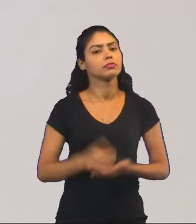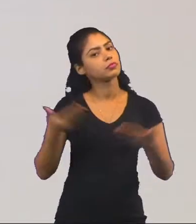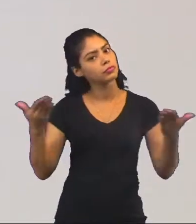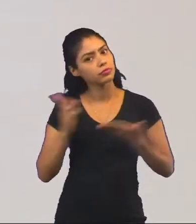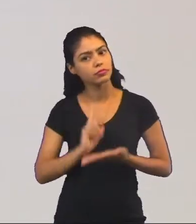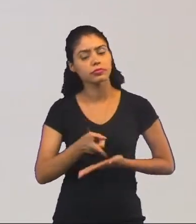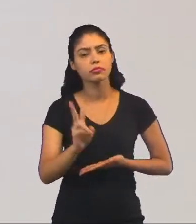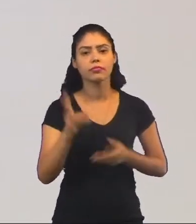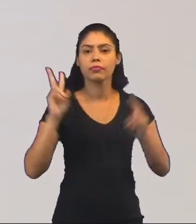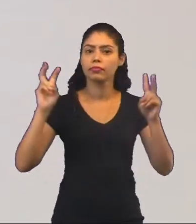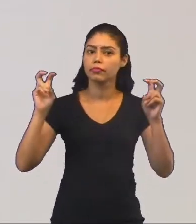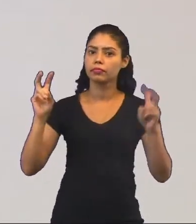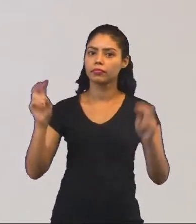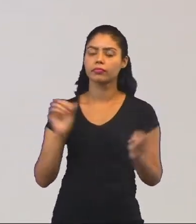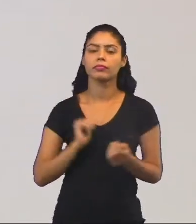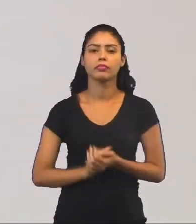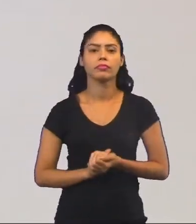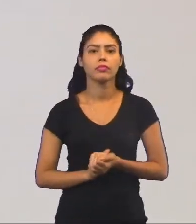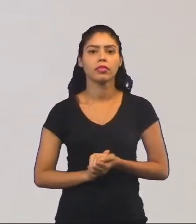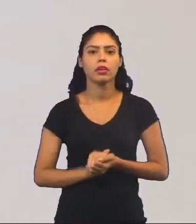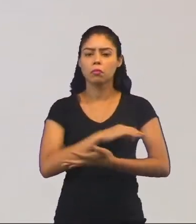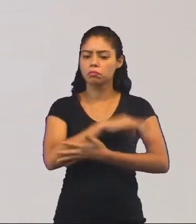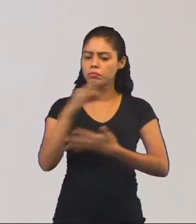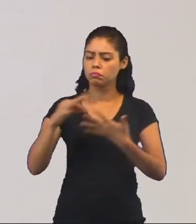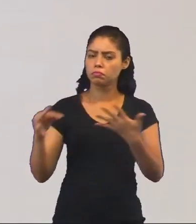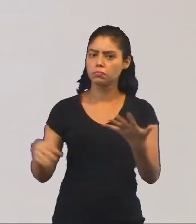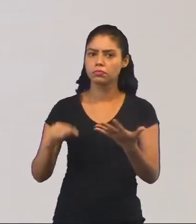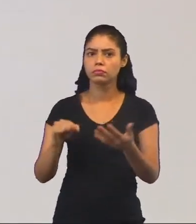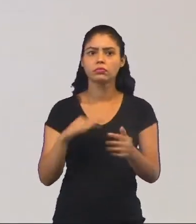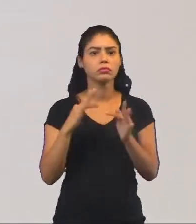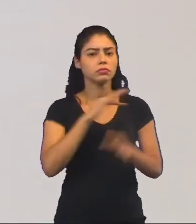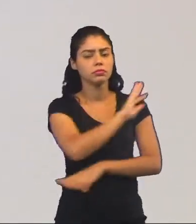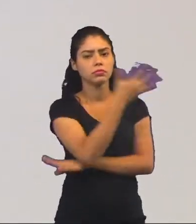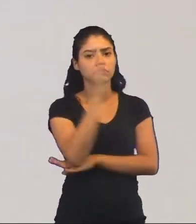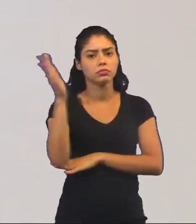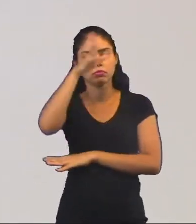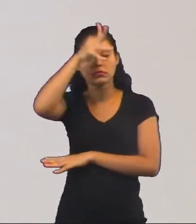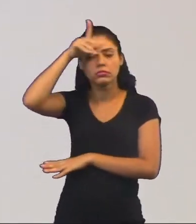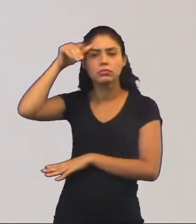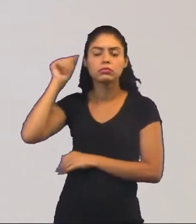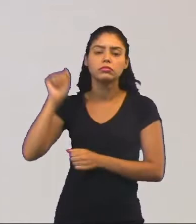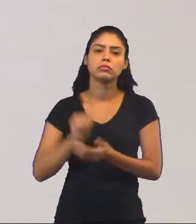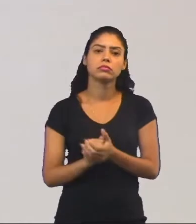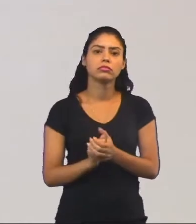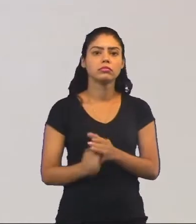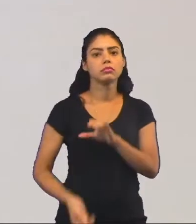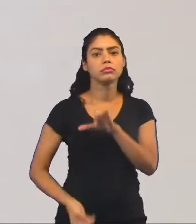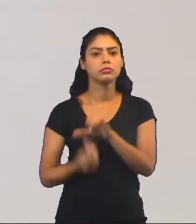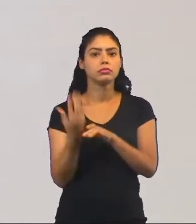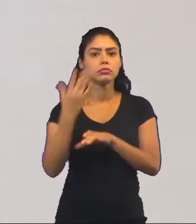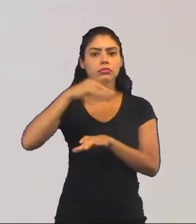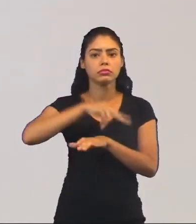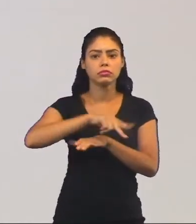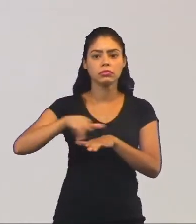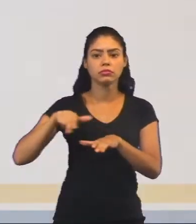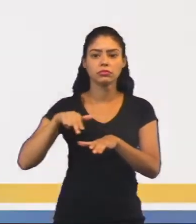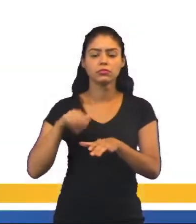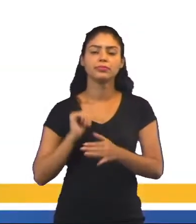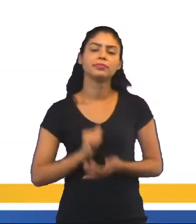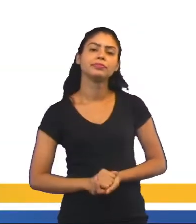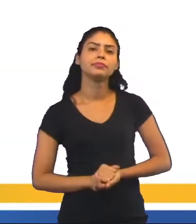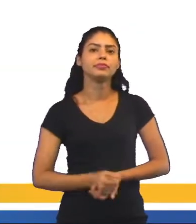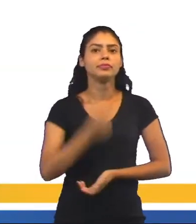é uma continuação do tema Aspectos Físicos Naturais da Amazônia e sua Biodiversidade.